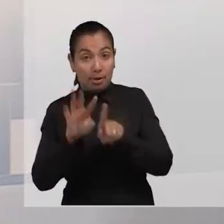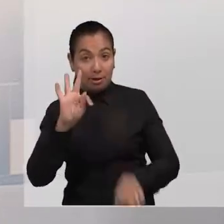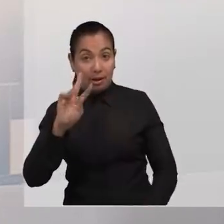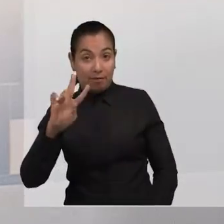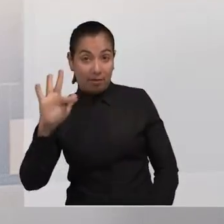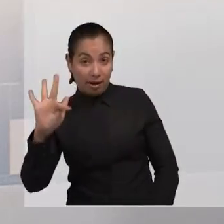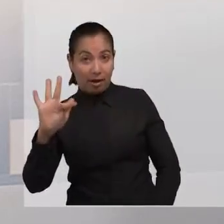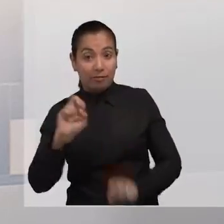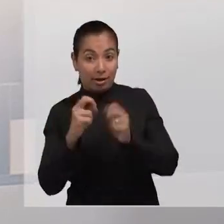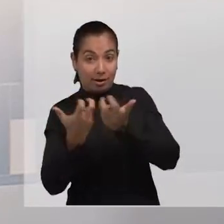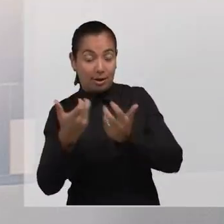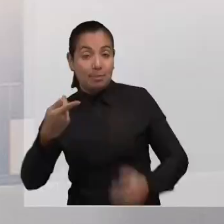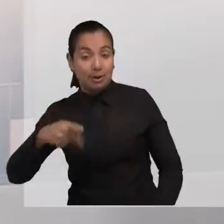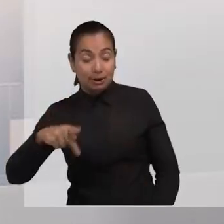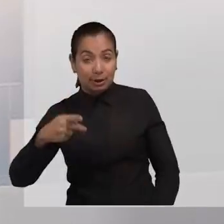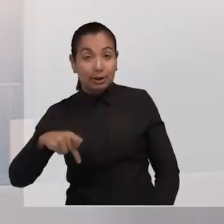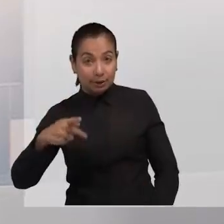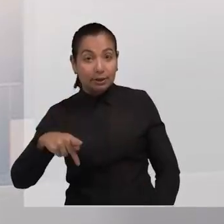Câmara Municipal,